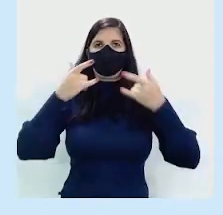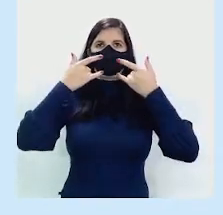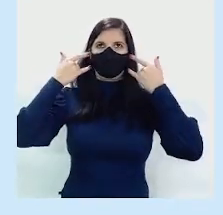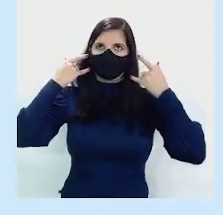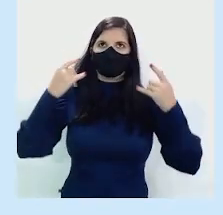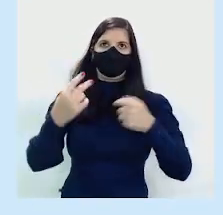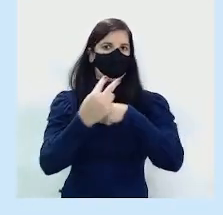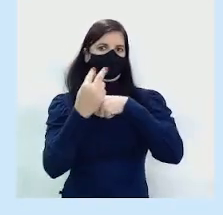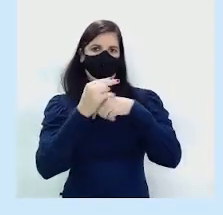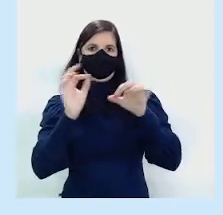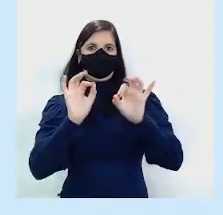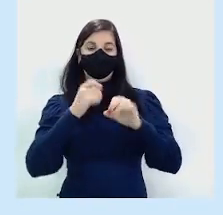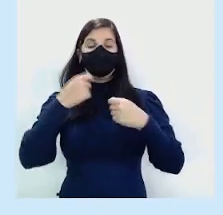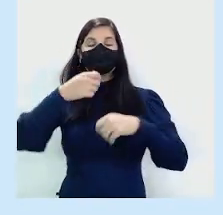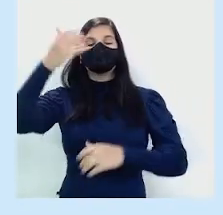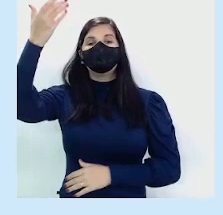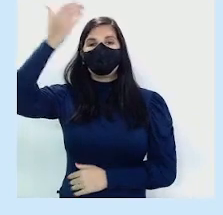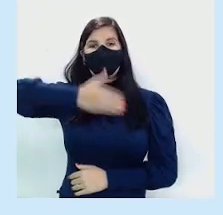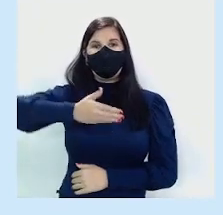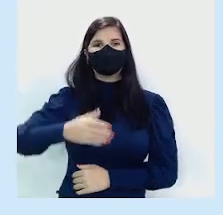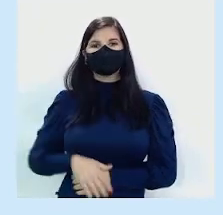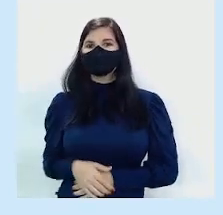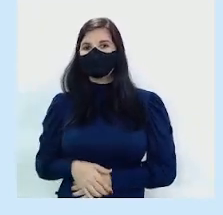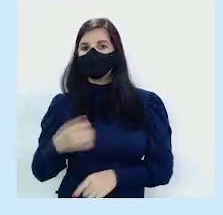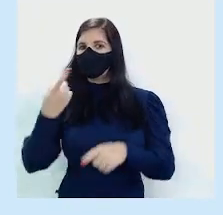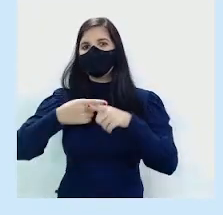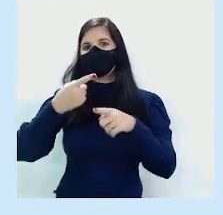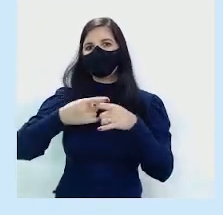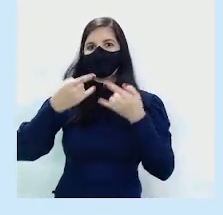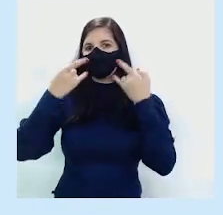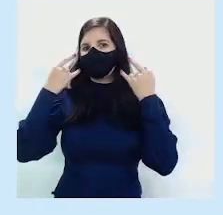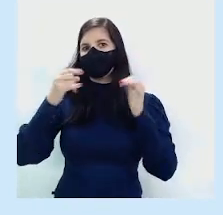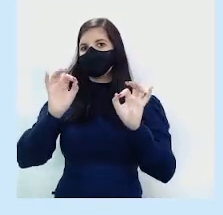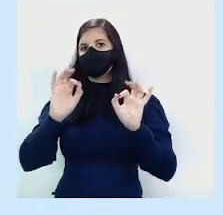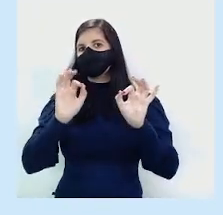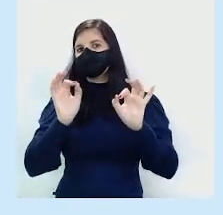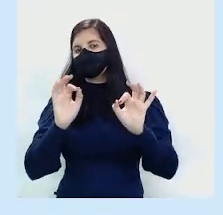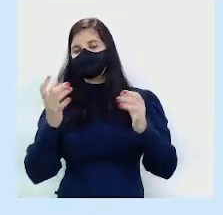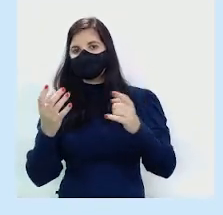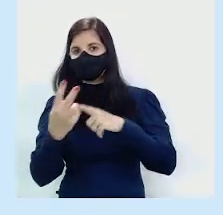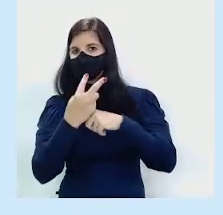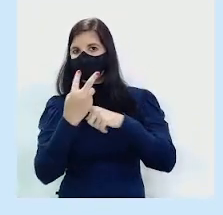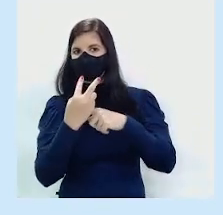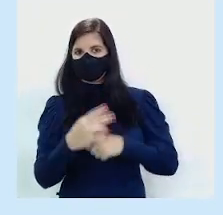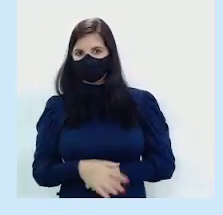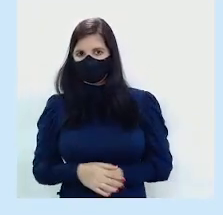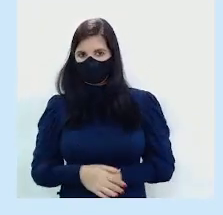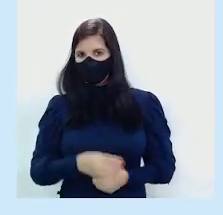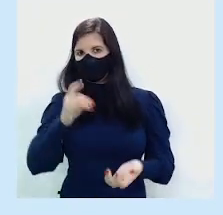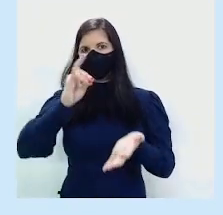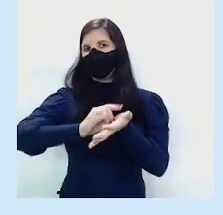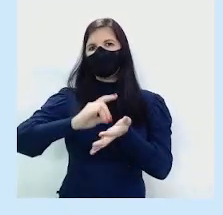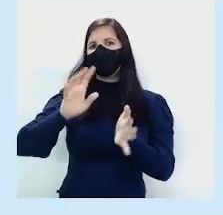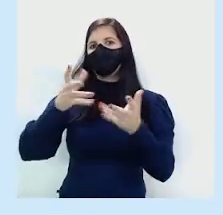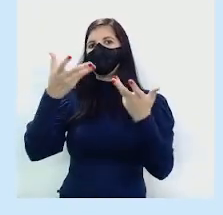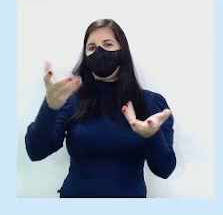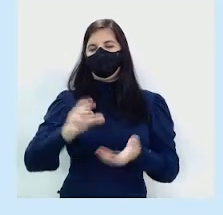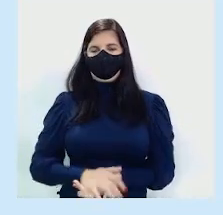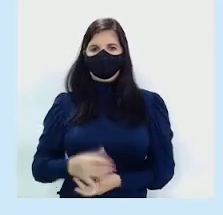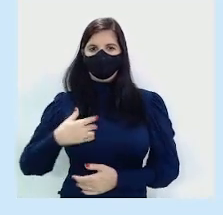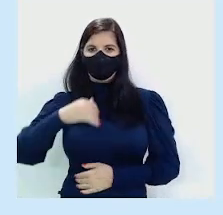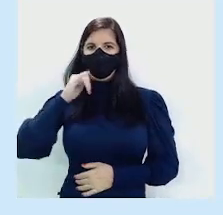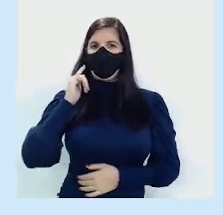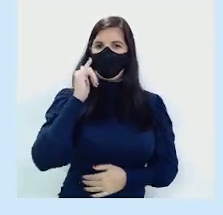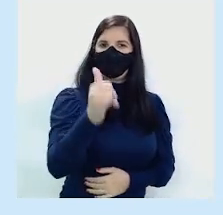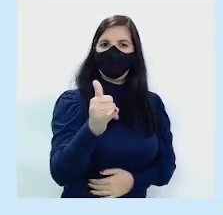eu preciso comprovar, eu preciso dizer para você o porquê que aquilo que eu estou dizendo é verdade. Se eu simplesmente chego para